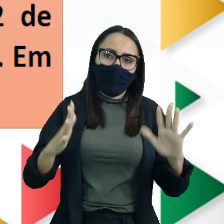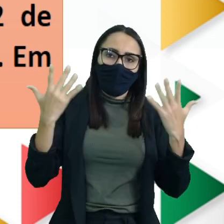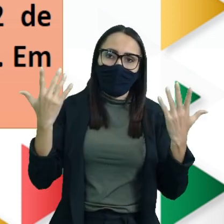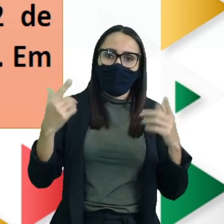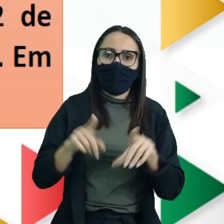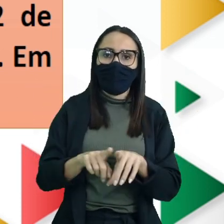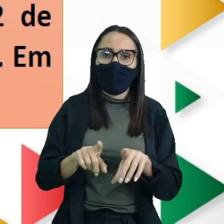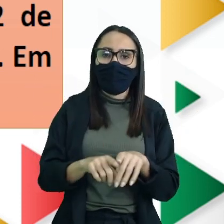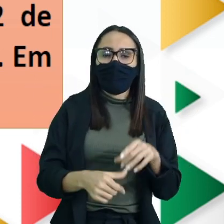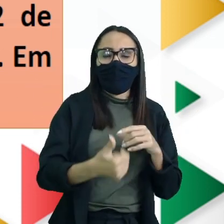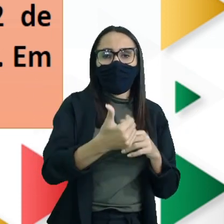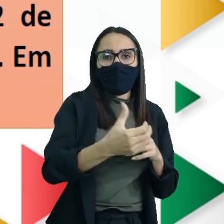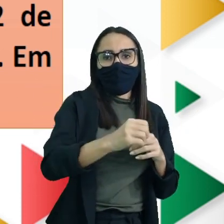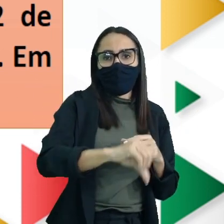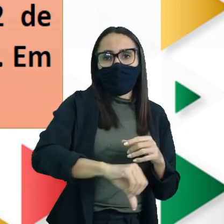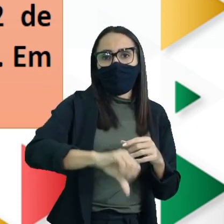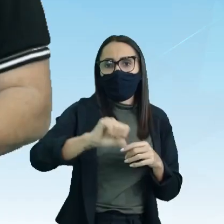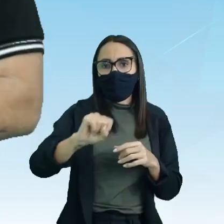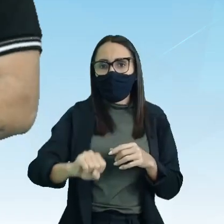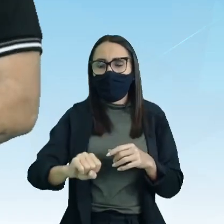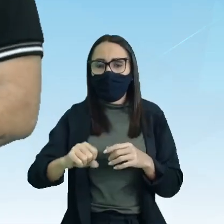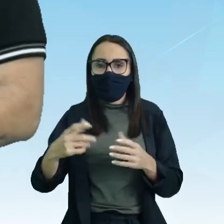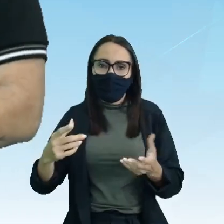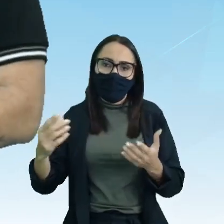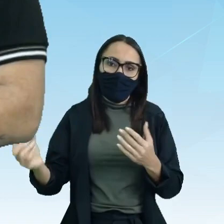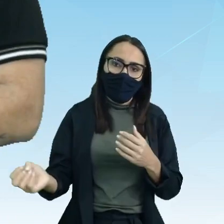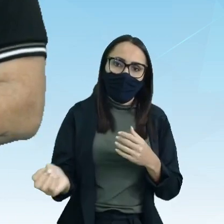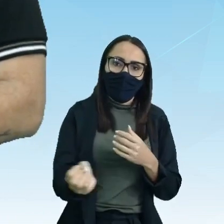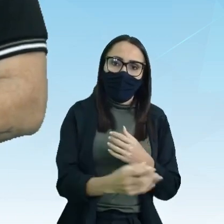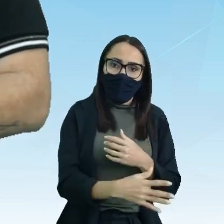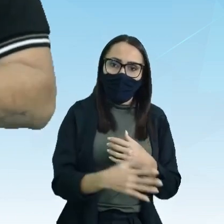E em 1998 também ele passou por uma nova